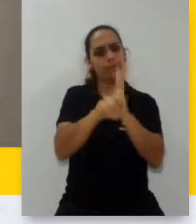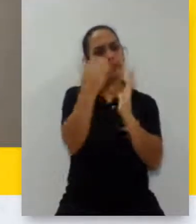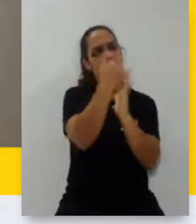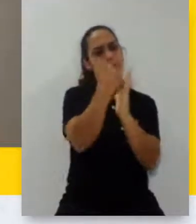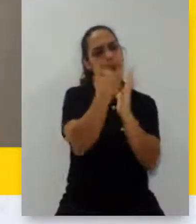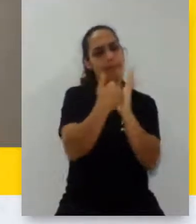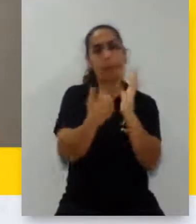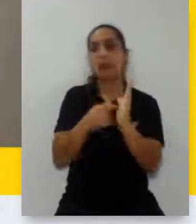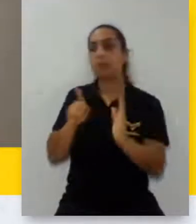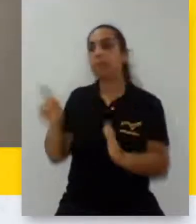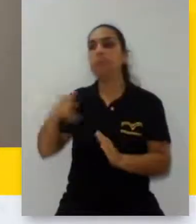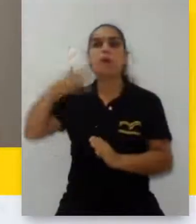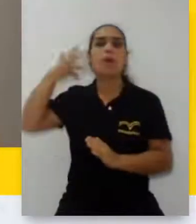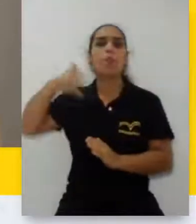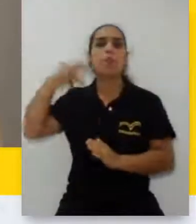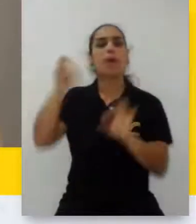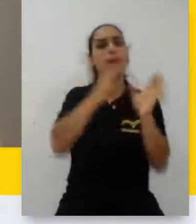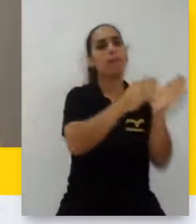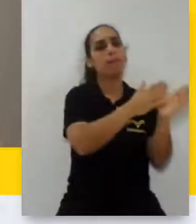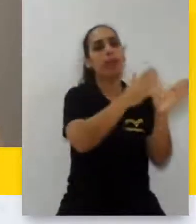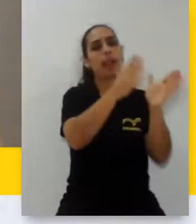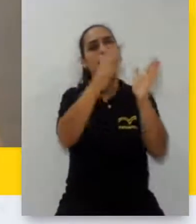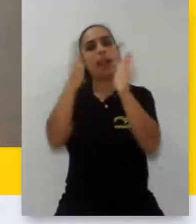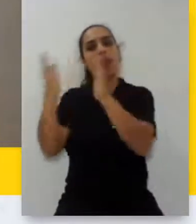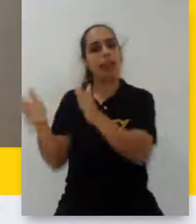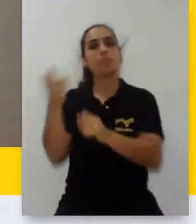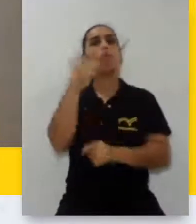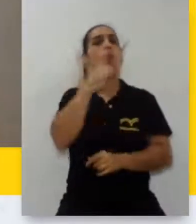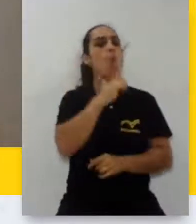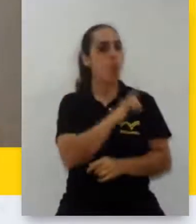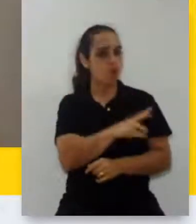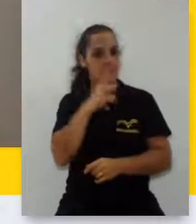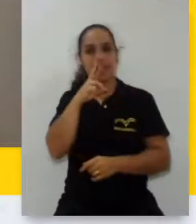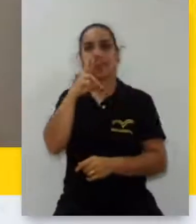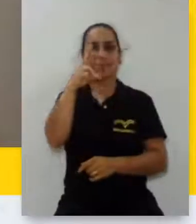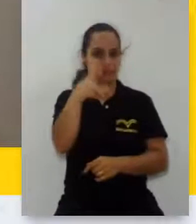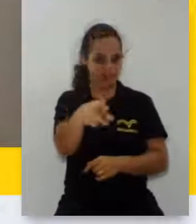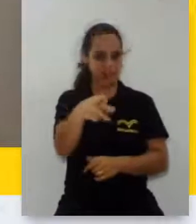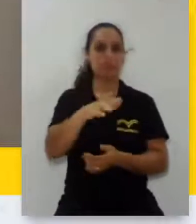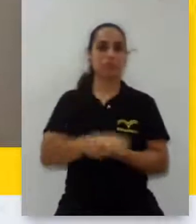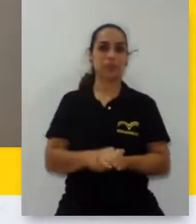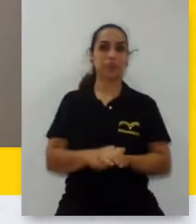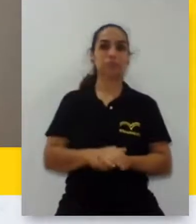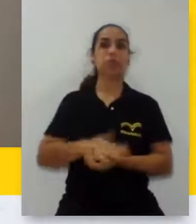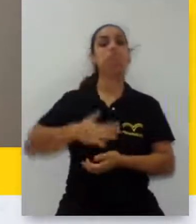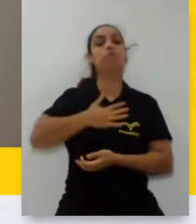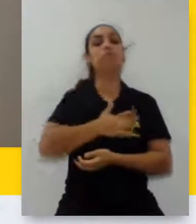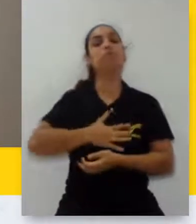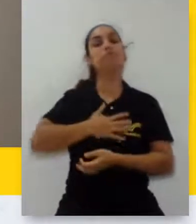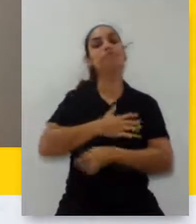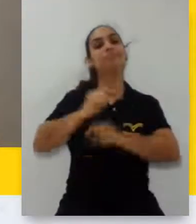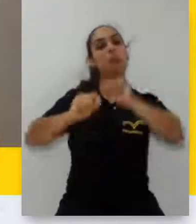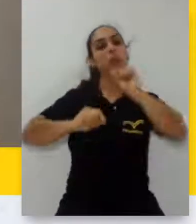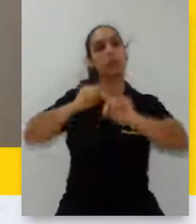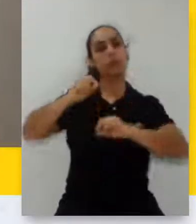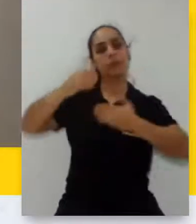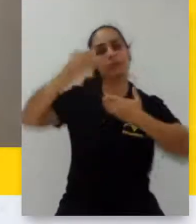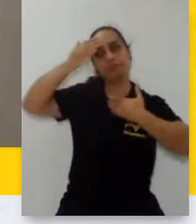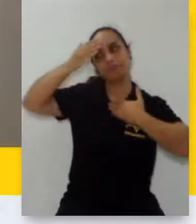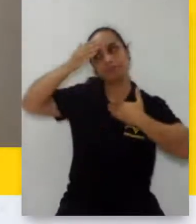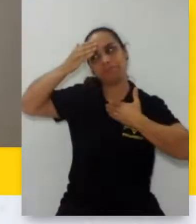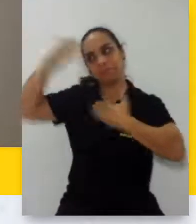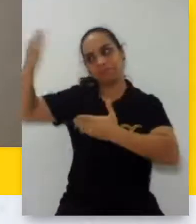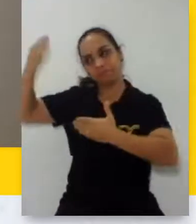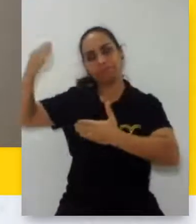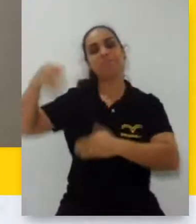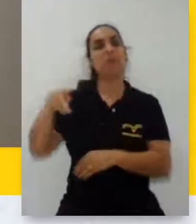Mas gostaria imensamente de agradecer, né, professor Paulo? Eu acho que, conforme os comentários que